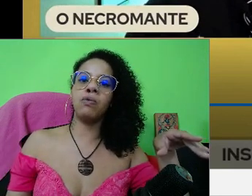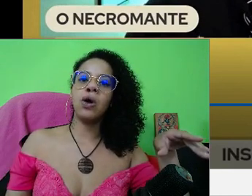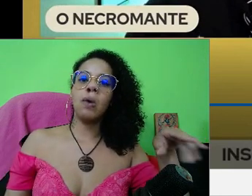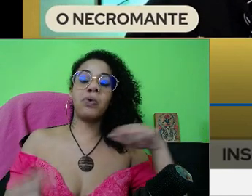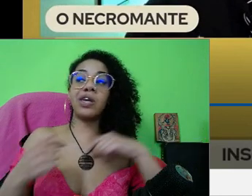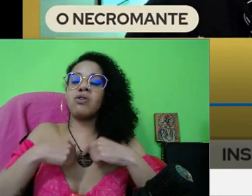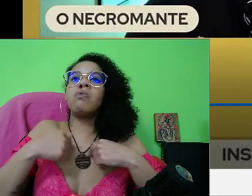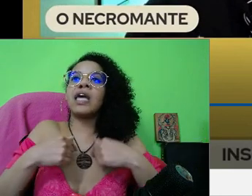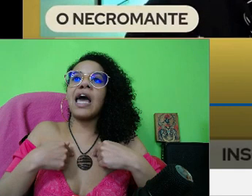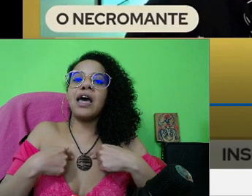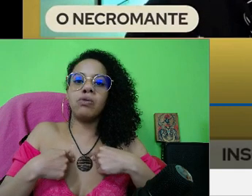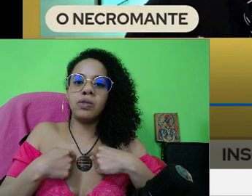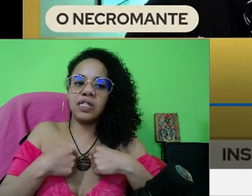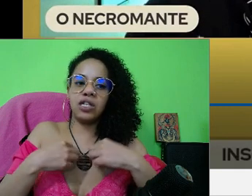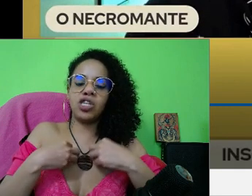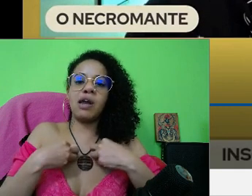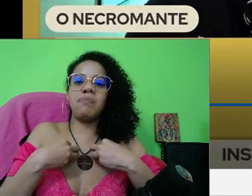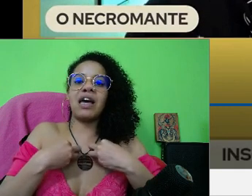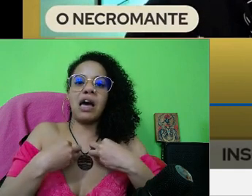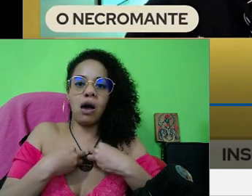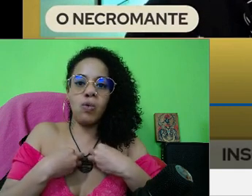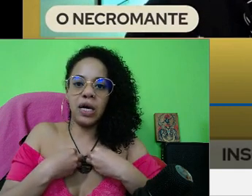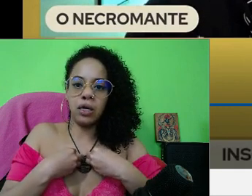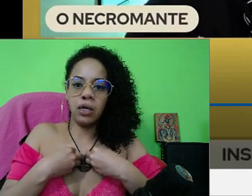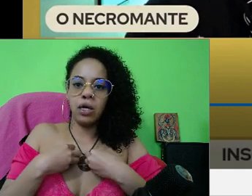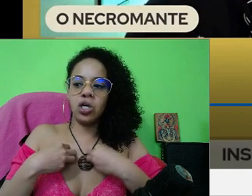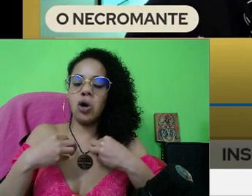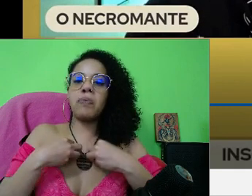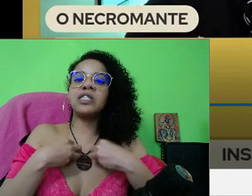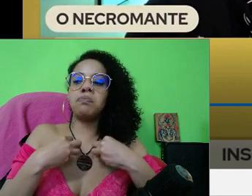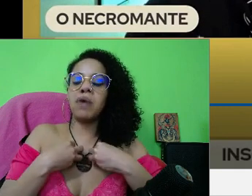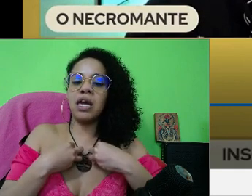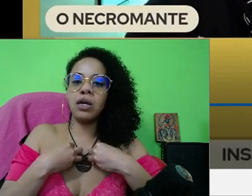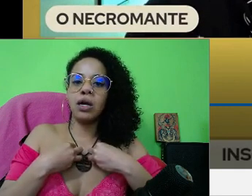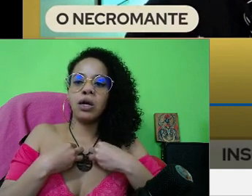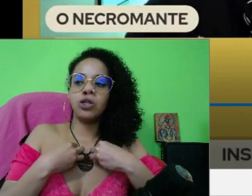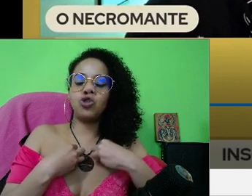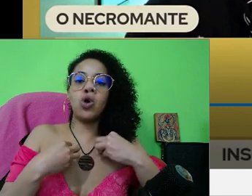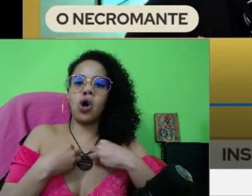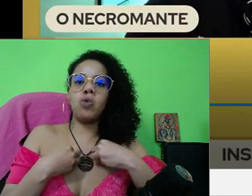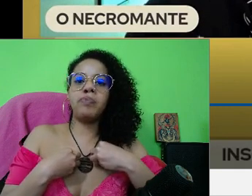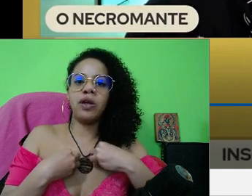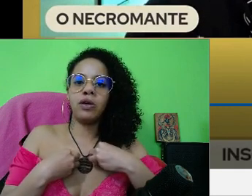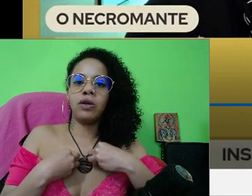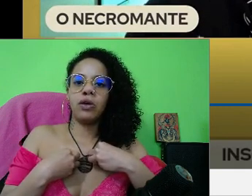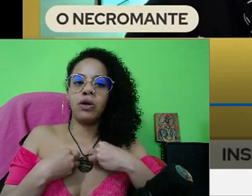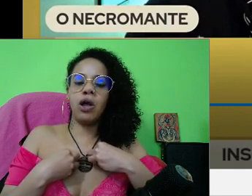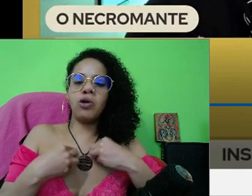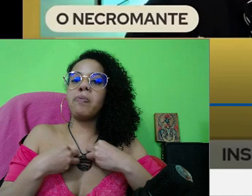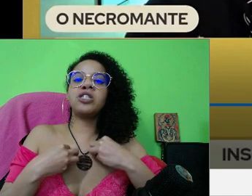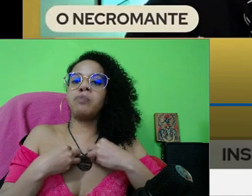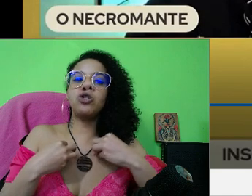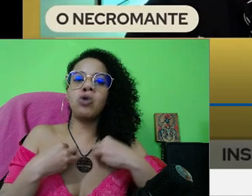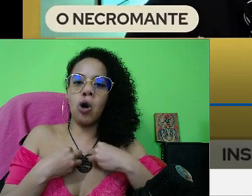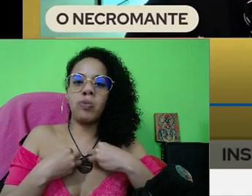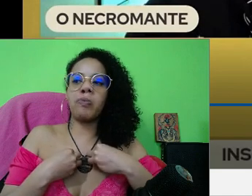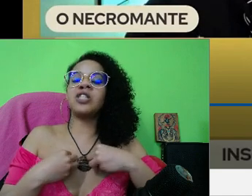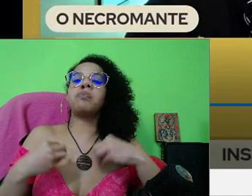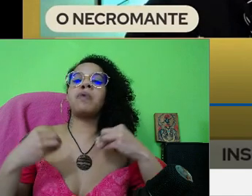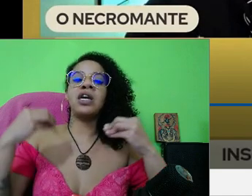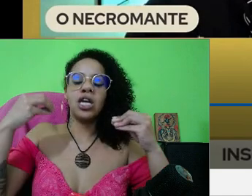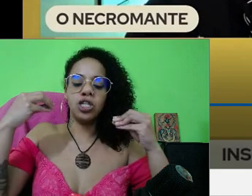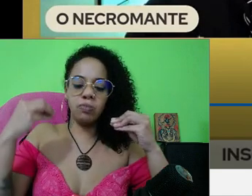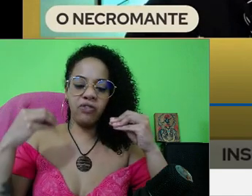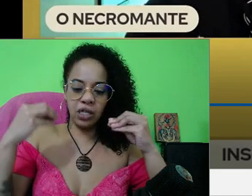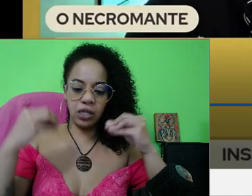computação porque eu não quero sentir na minha alma que eu participei de um golpe eu não participei de um